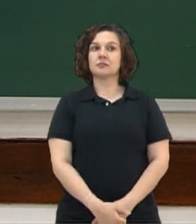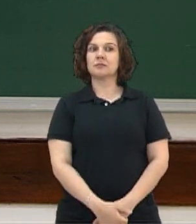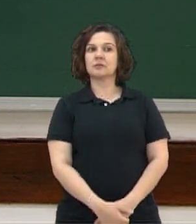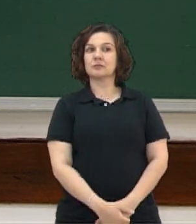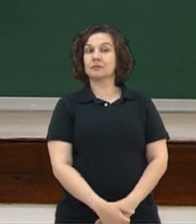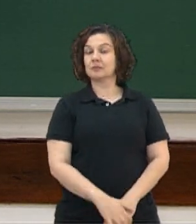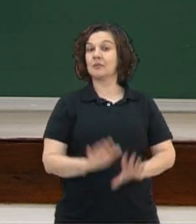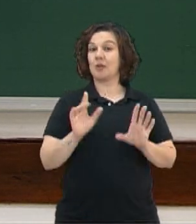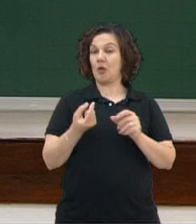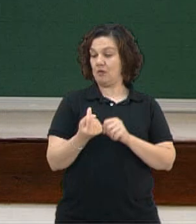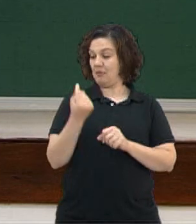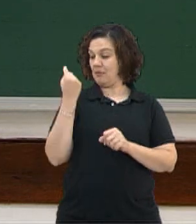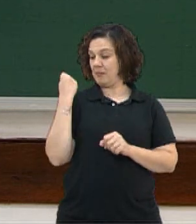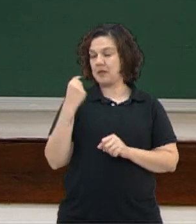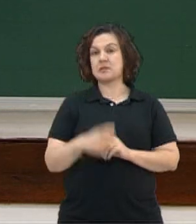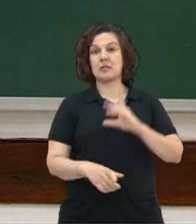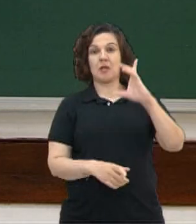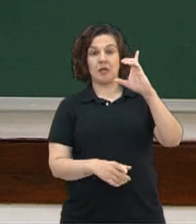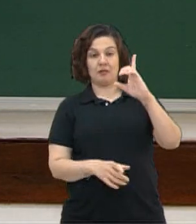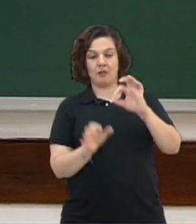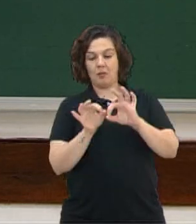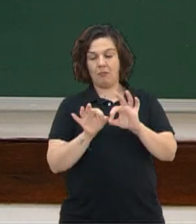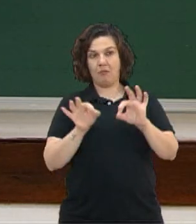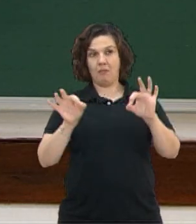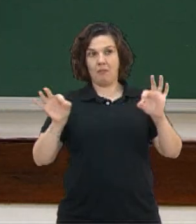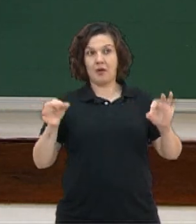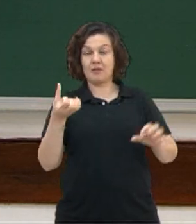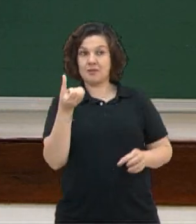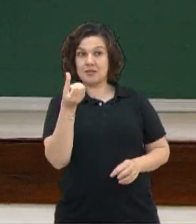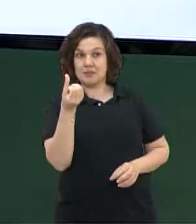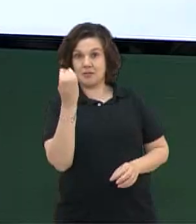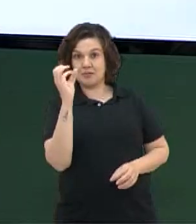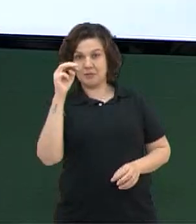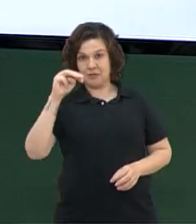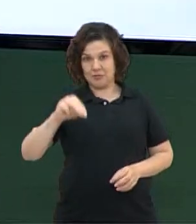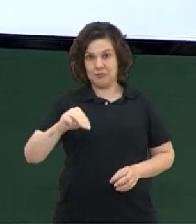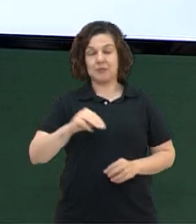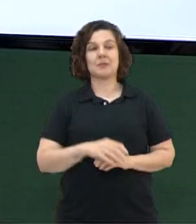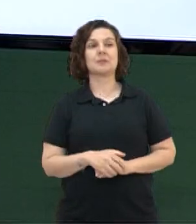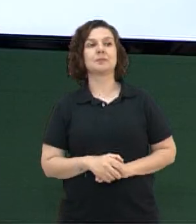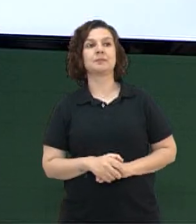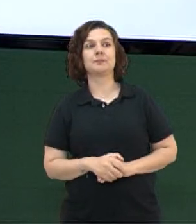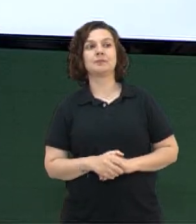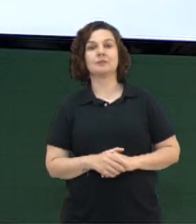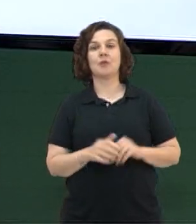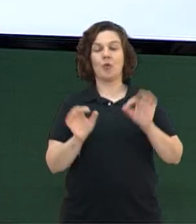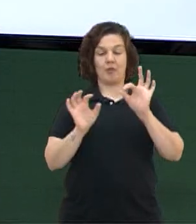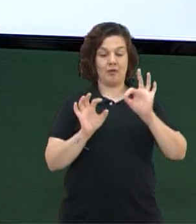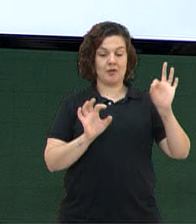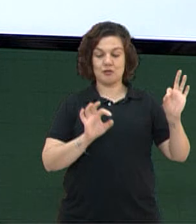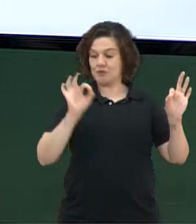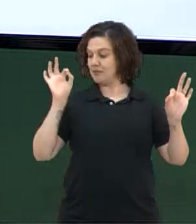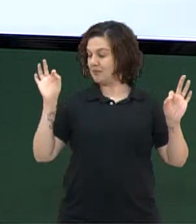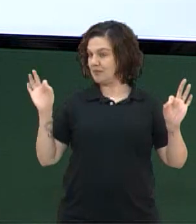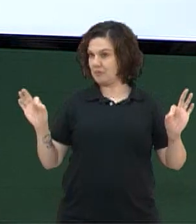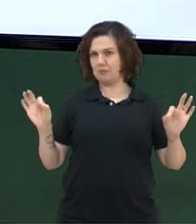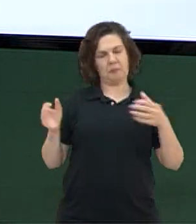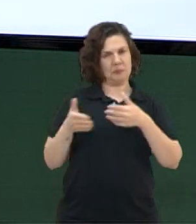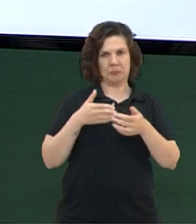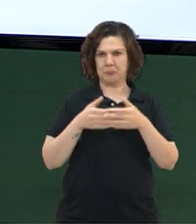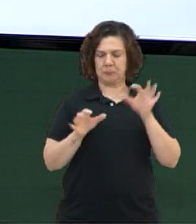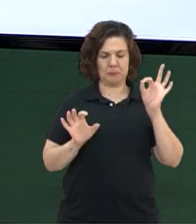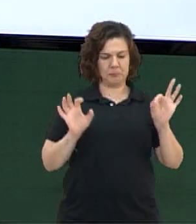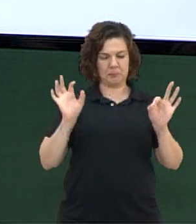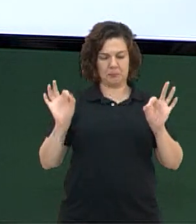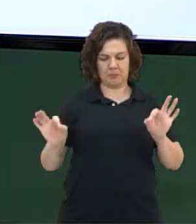que acontece? Naquele problema, a distância no mapa ela é de 6 centímetros. Então, as duas localidades ali escolhidas aleatoriamente,